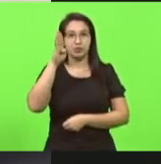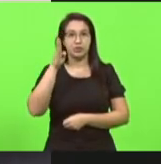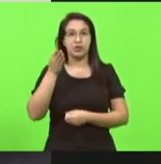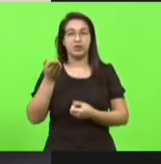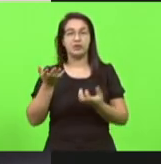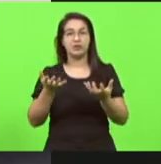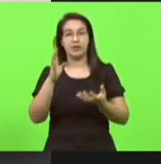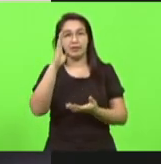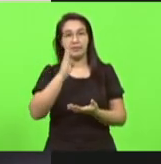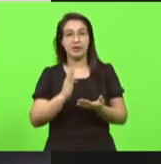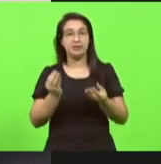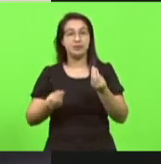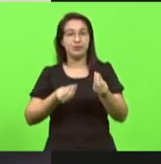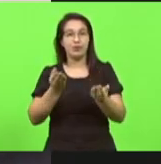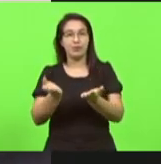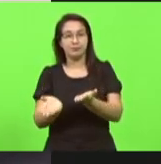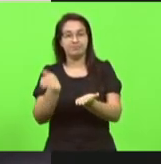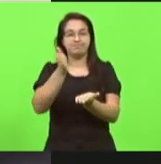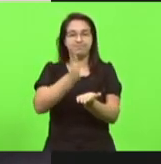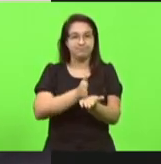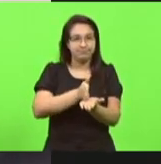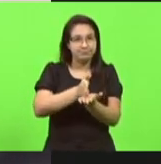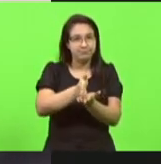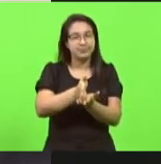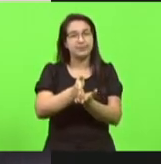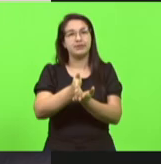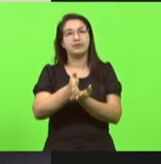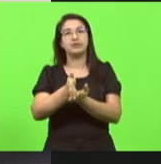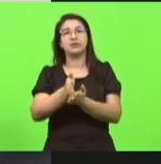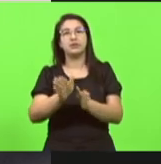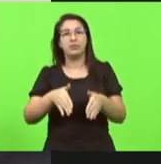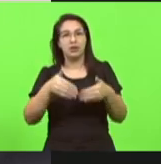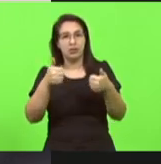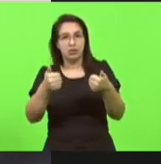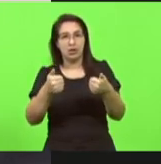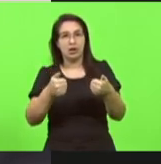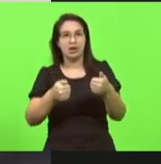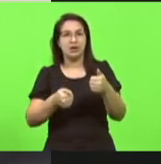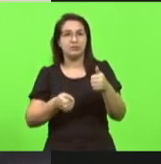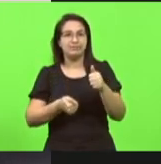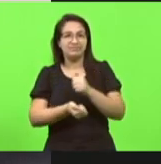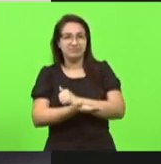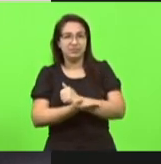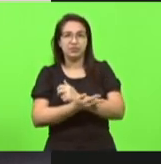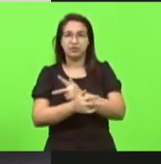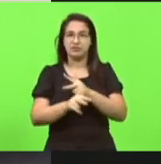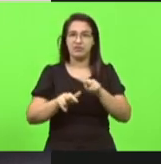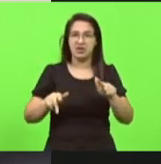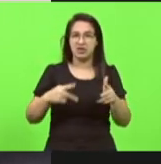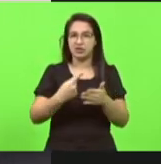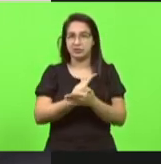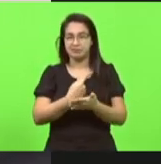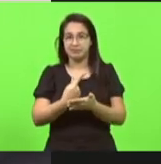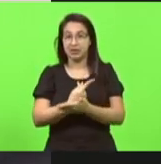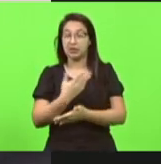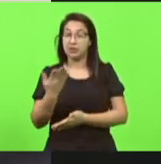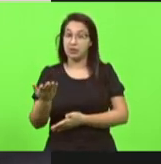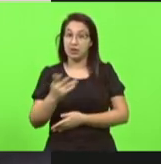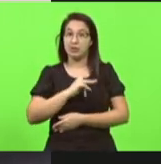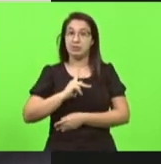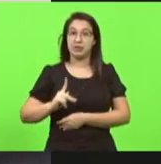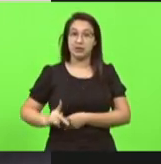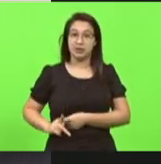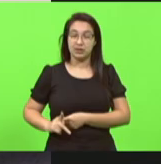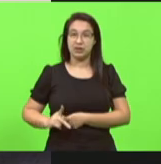para sanar toda essa situação de corrupção. É uma nova mentalidade. O presidente, claro, tem a sua maneira